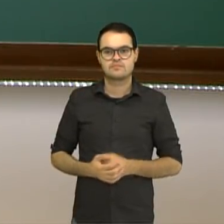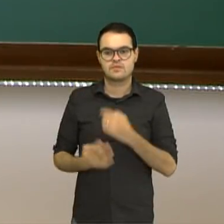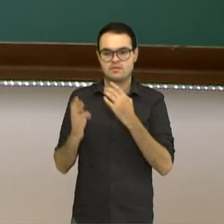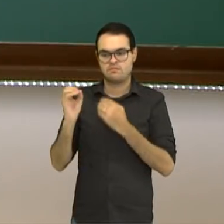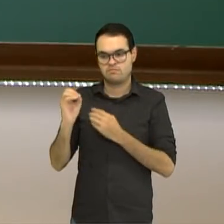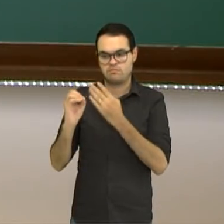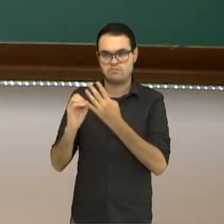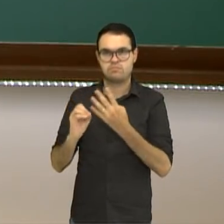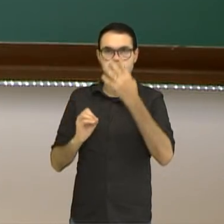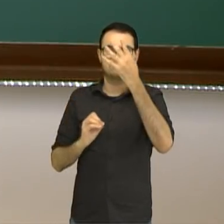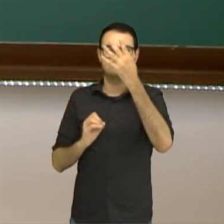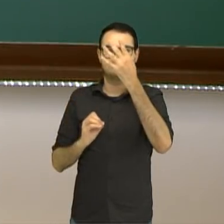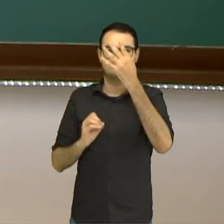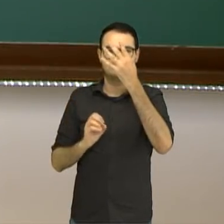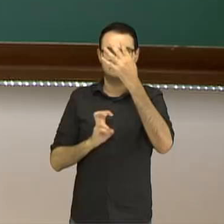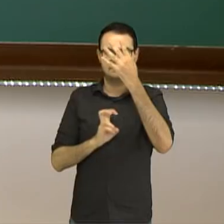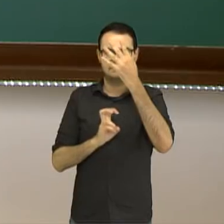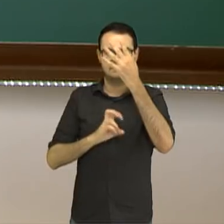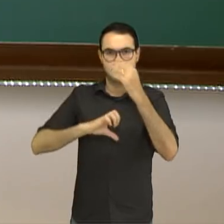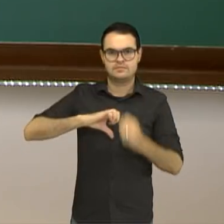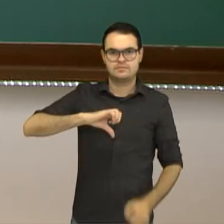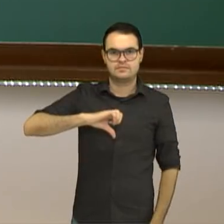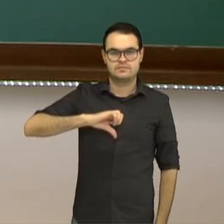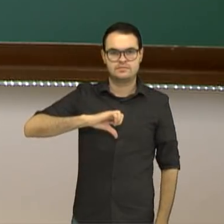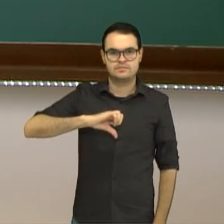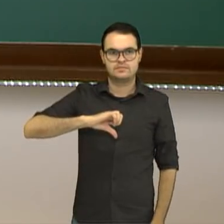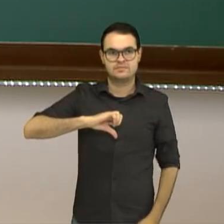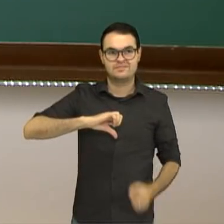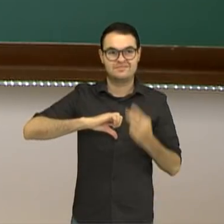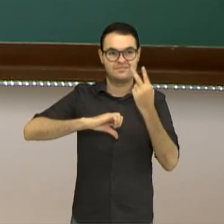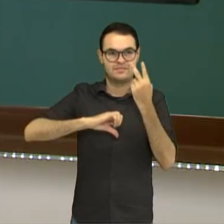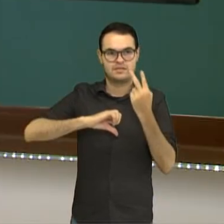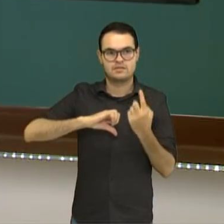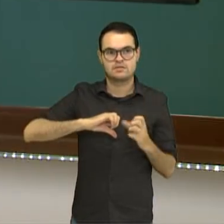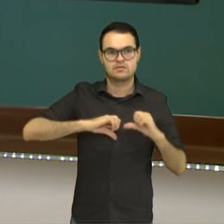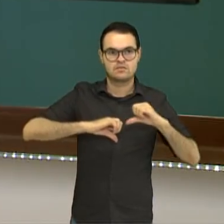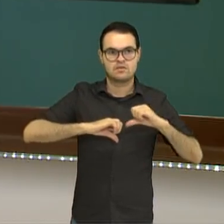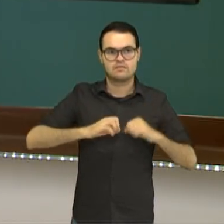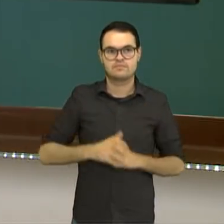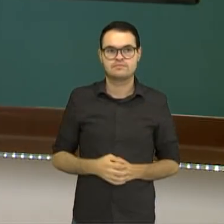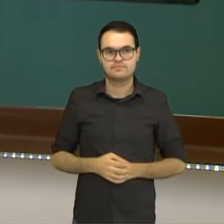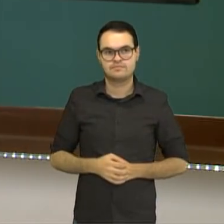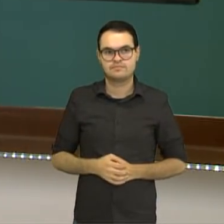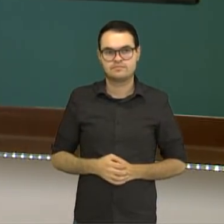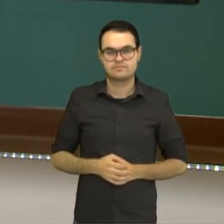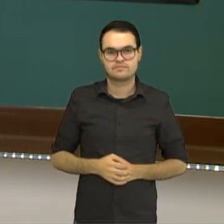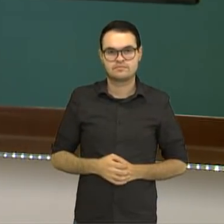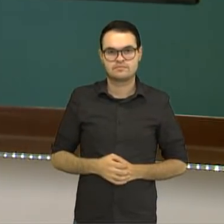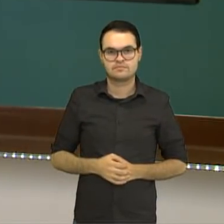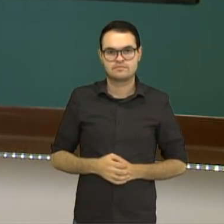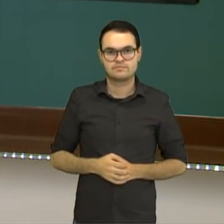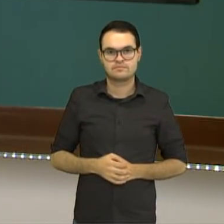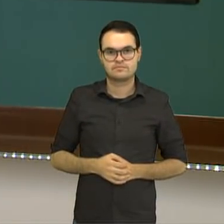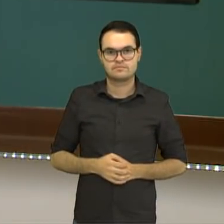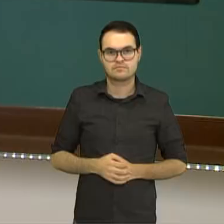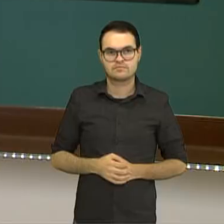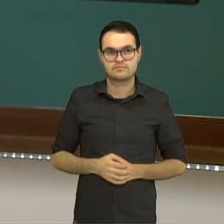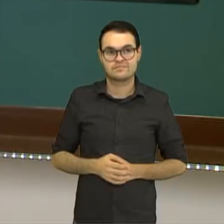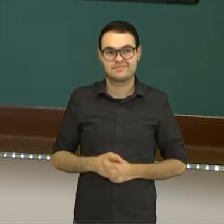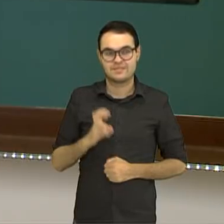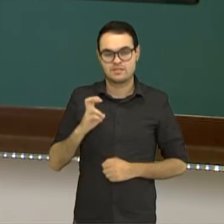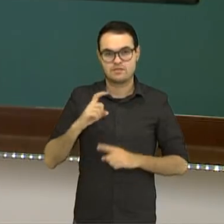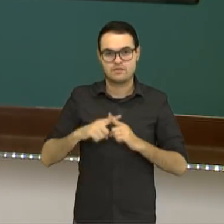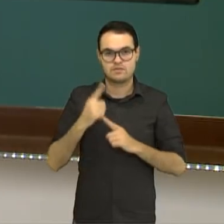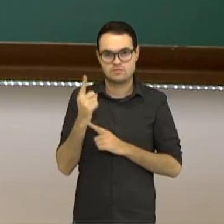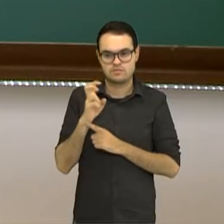já estava lá, 29. Mais 29 centenas, então é 9 centenas e 2 unidades de milhar. 5 vezes